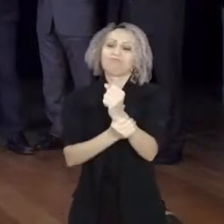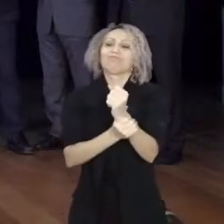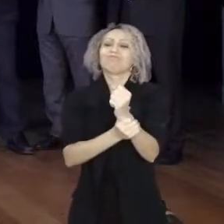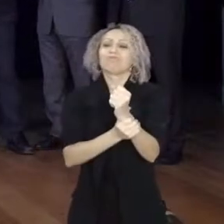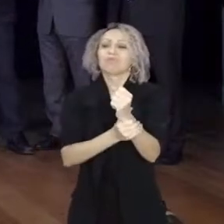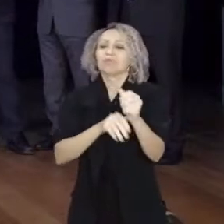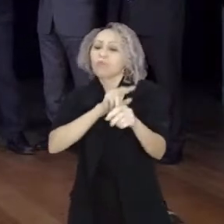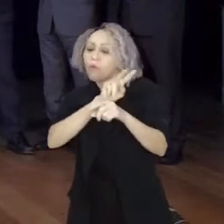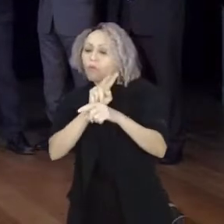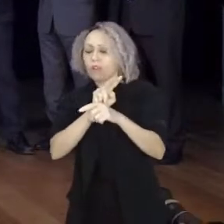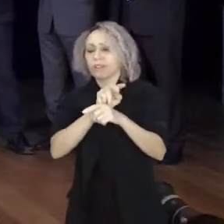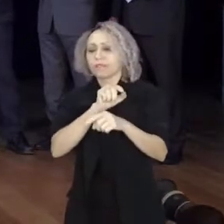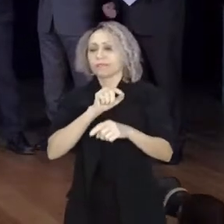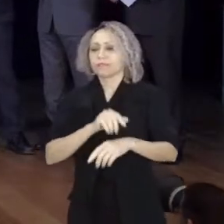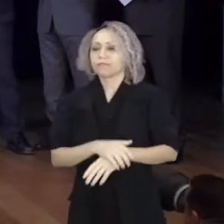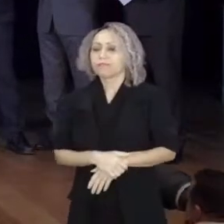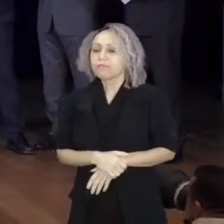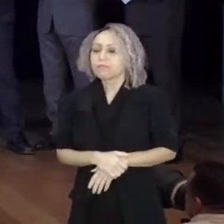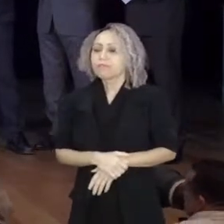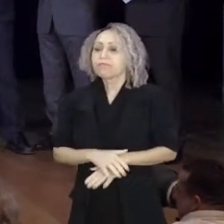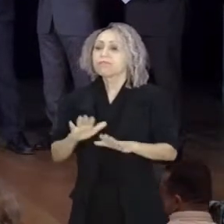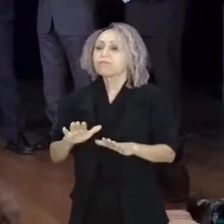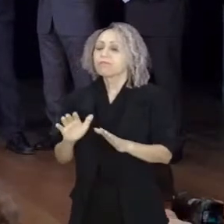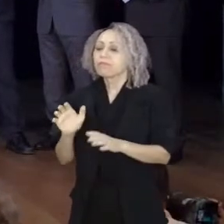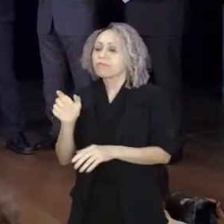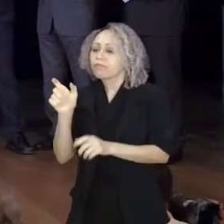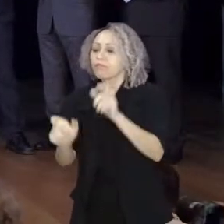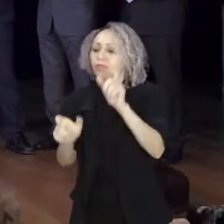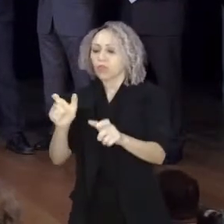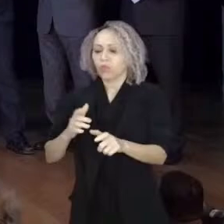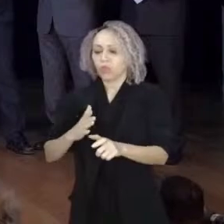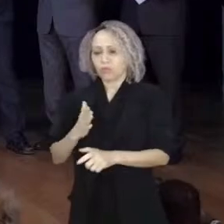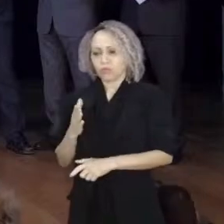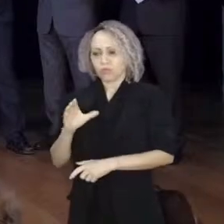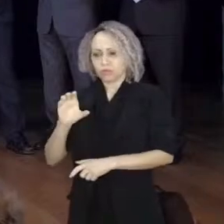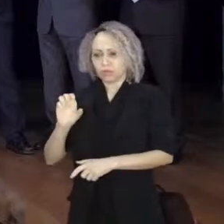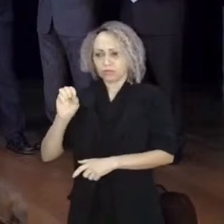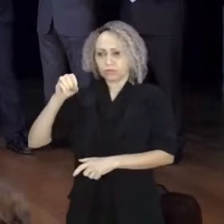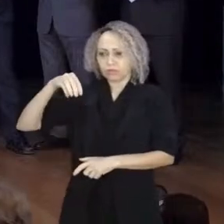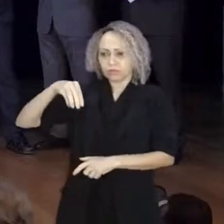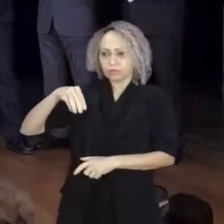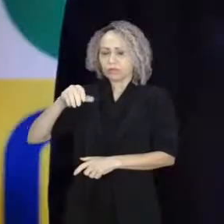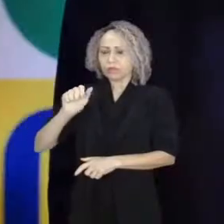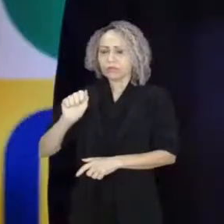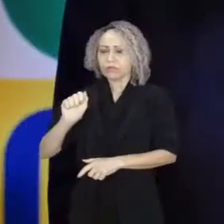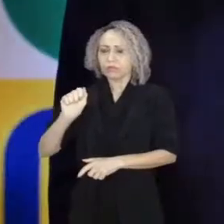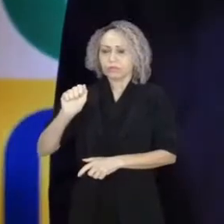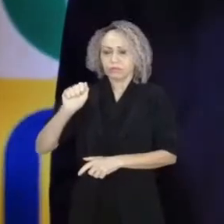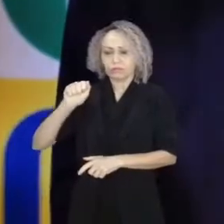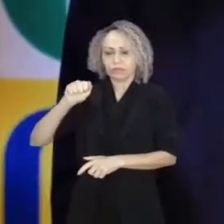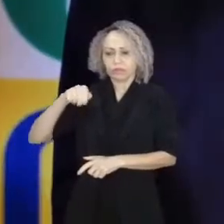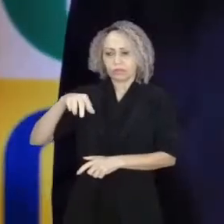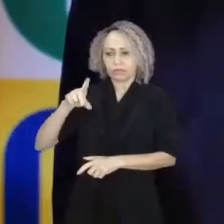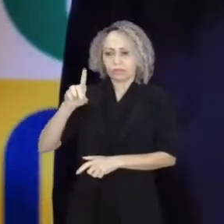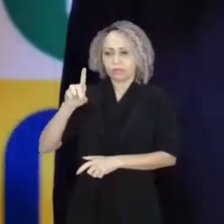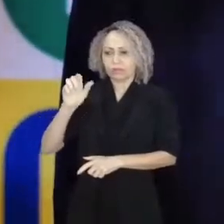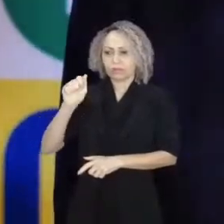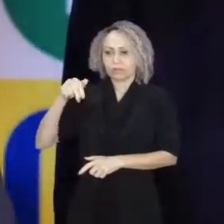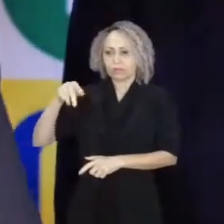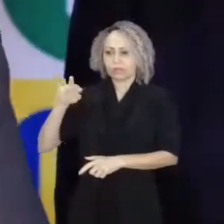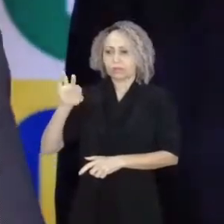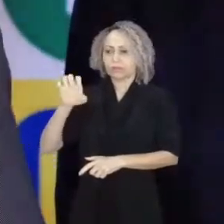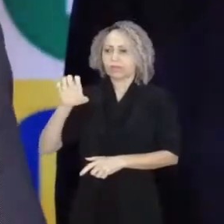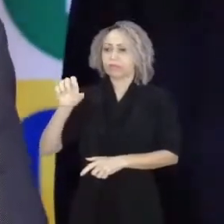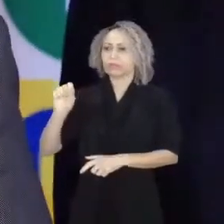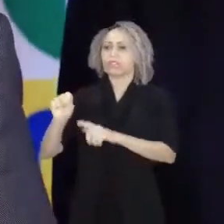Os comandantes, ele vai conversar com os comandantes, vai escolher os comandantes e vai levar para mim